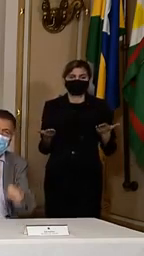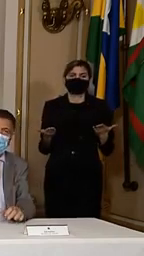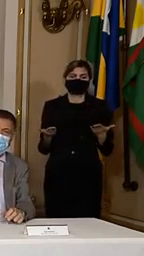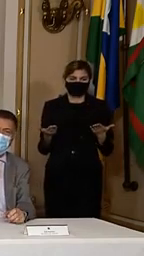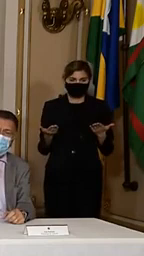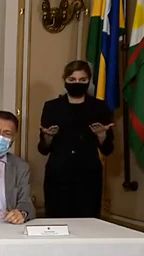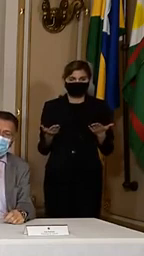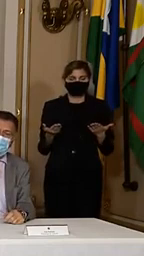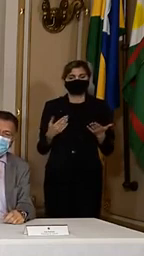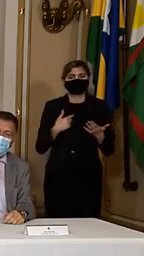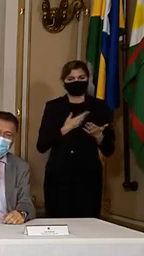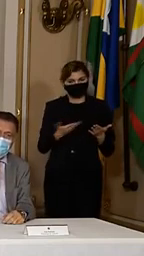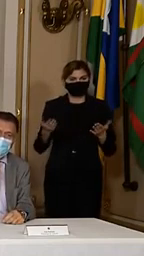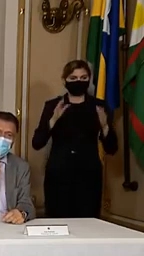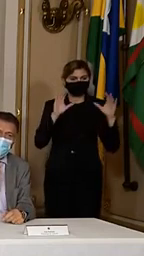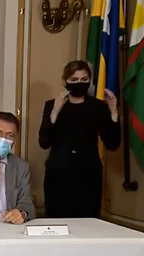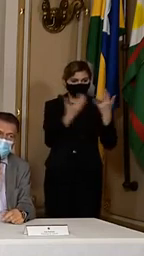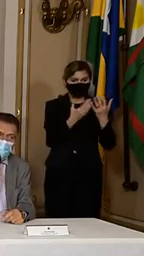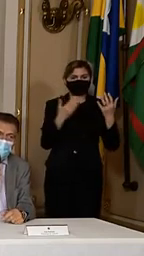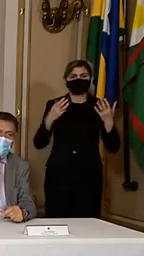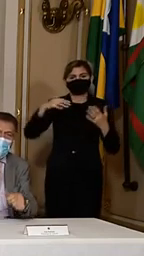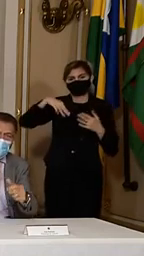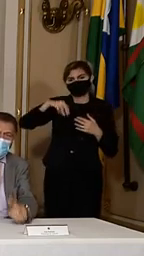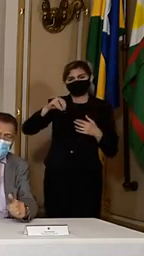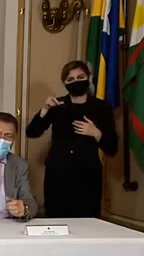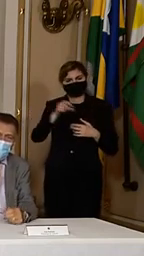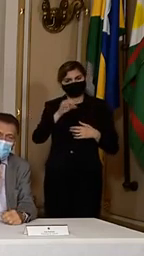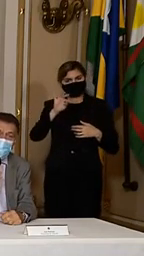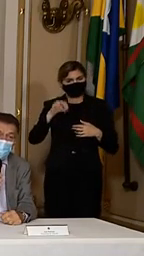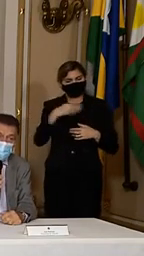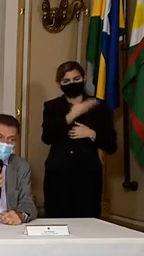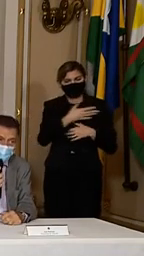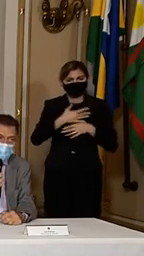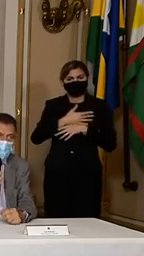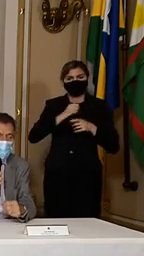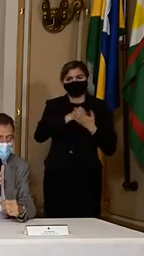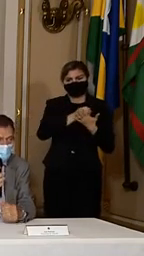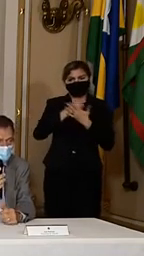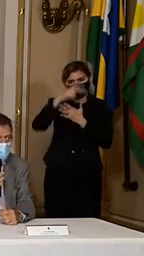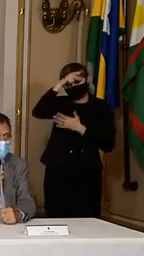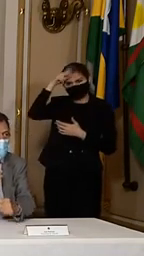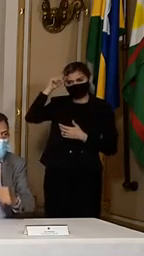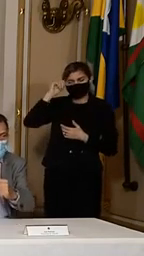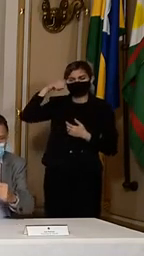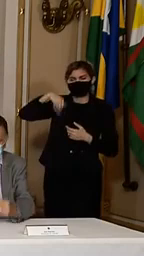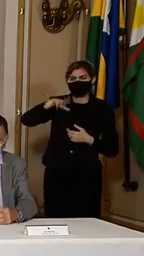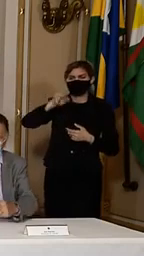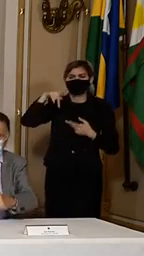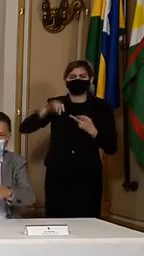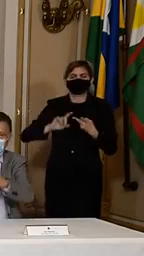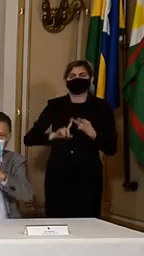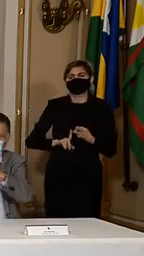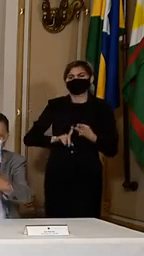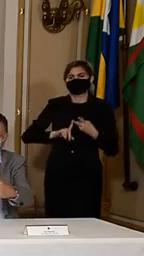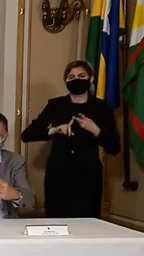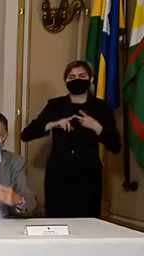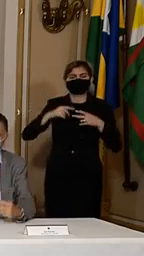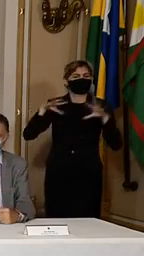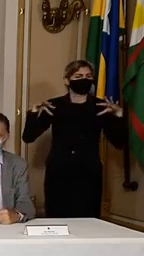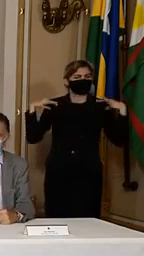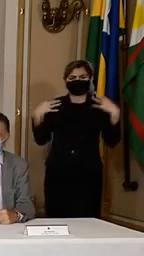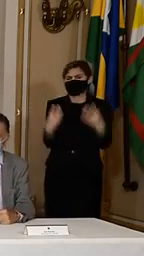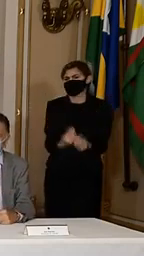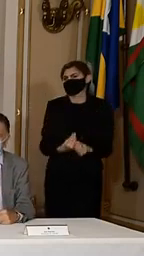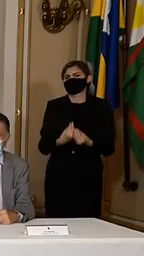companheiros e companheiras das Comunidades do Moxotó com apoio das prefeituras da amupe das câmeras